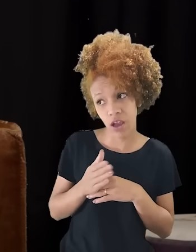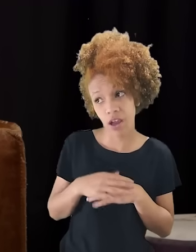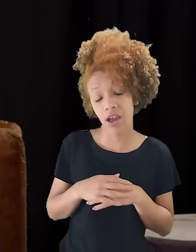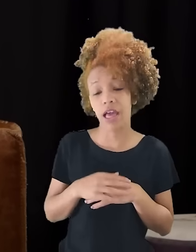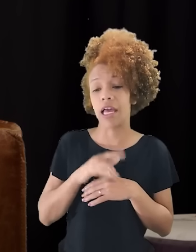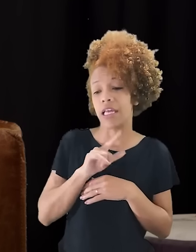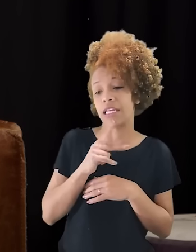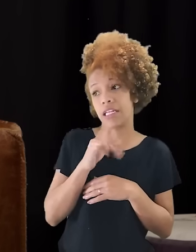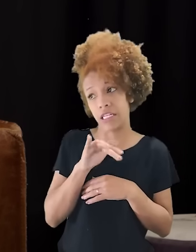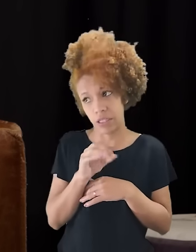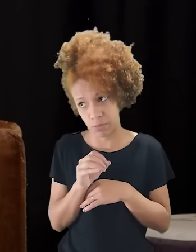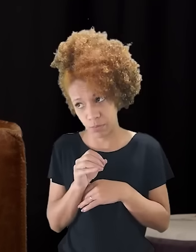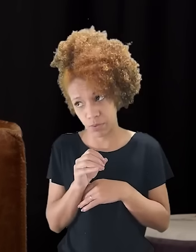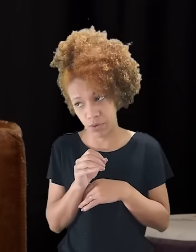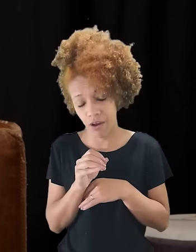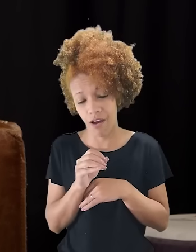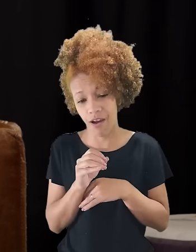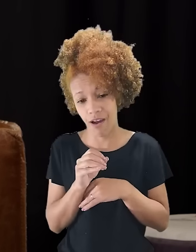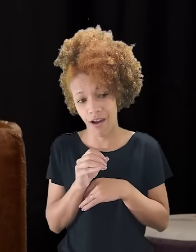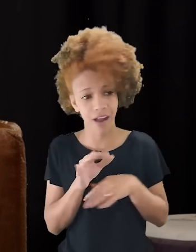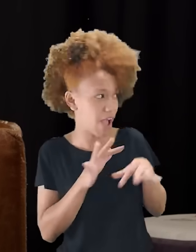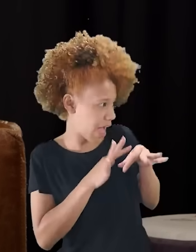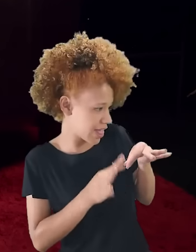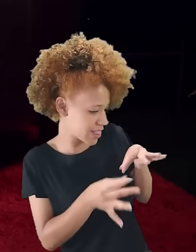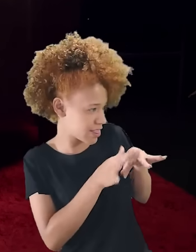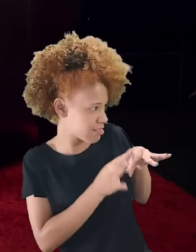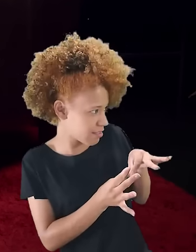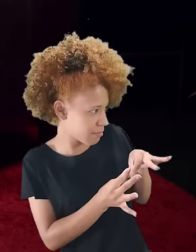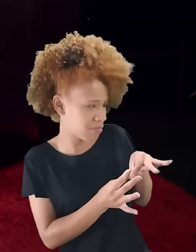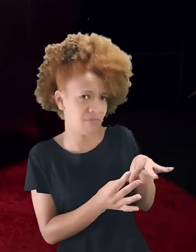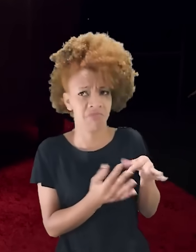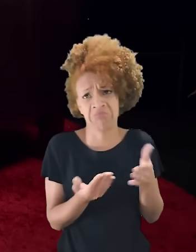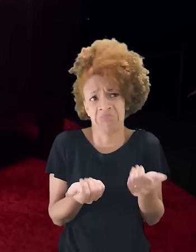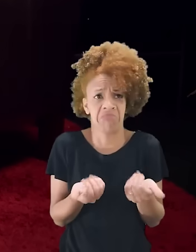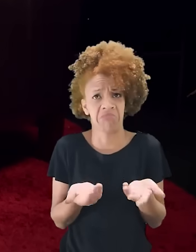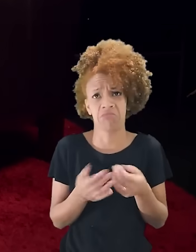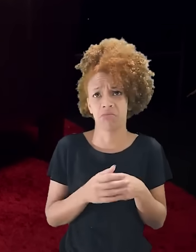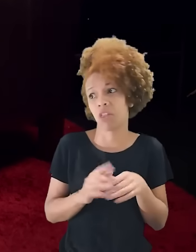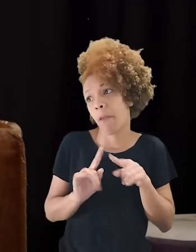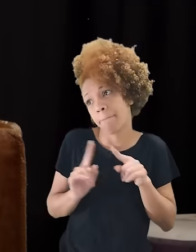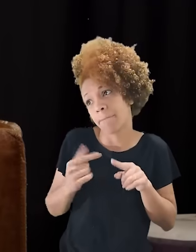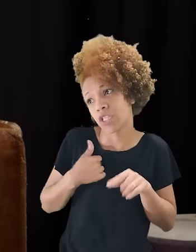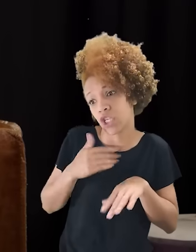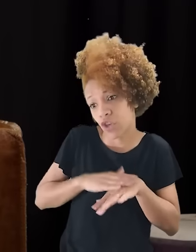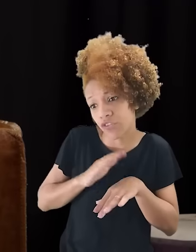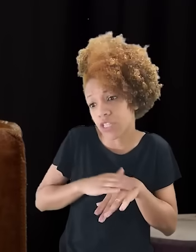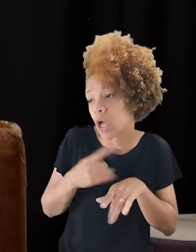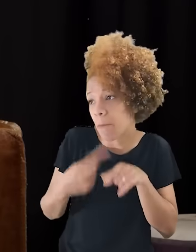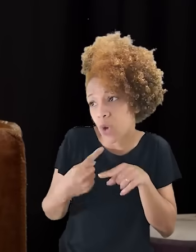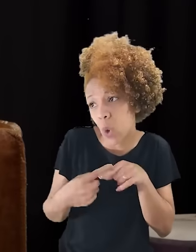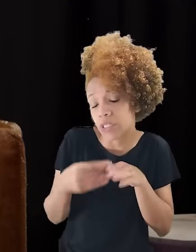Lipi a a tampa da da pepeca é Ah mas daí mas mas mas mas é algo que eu fiz por